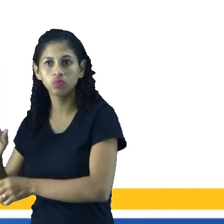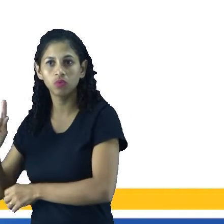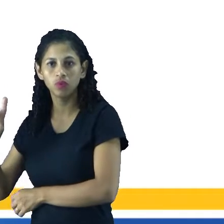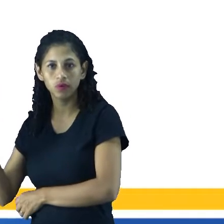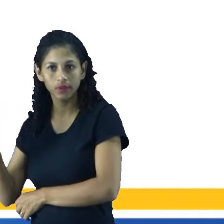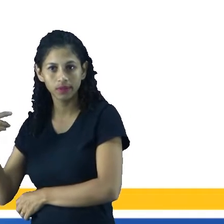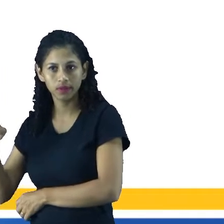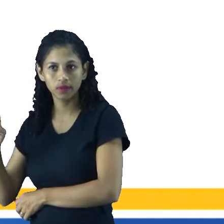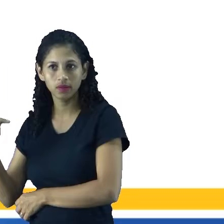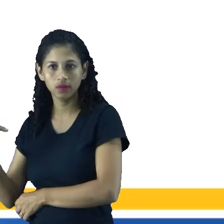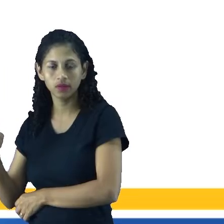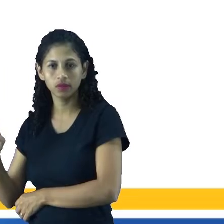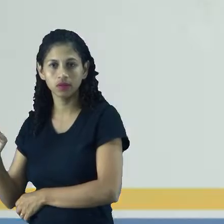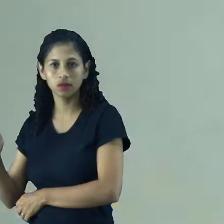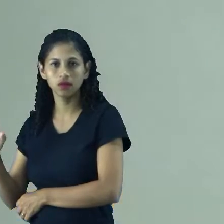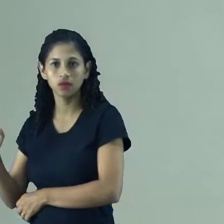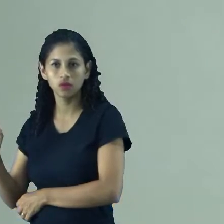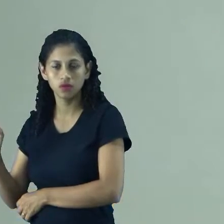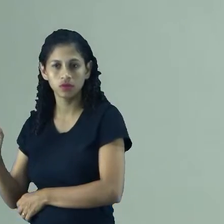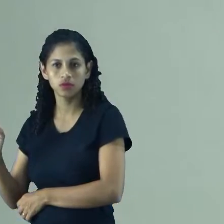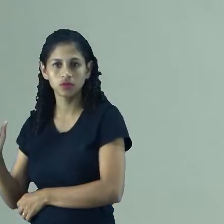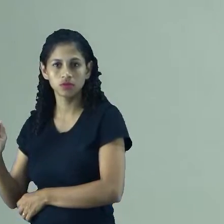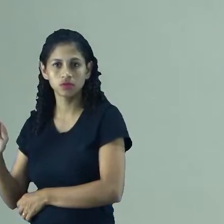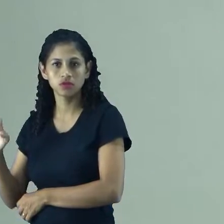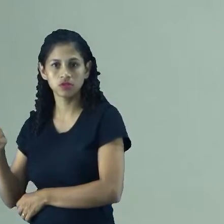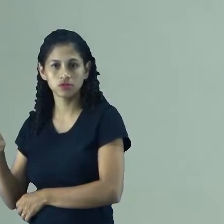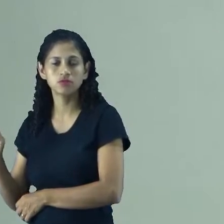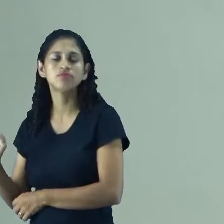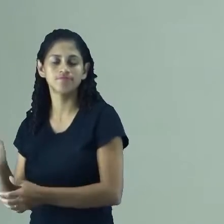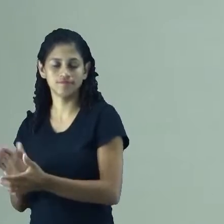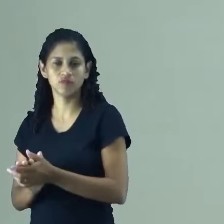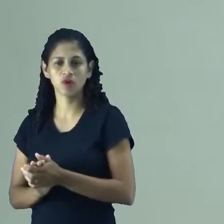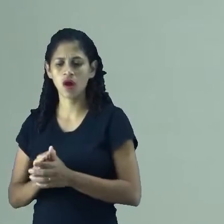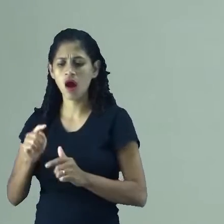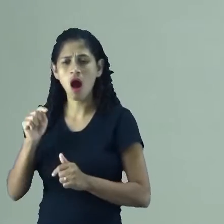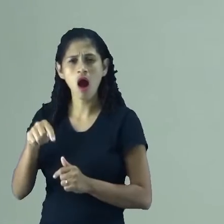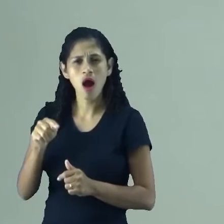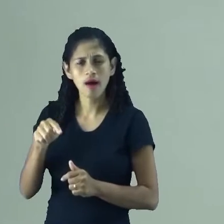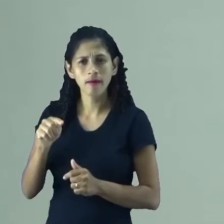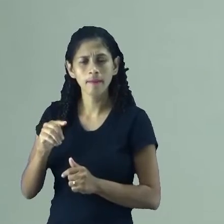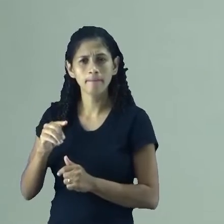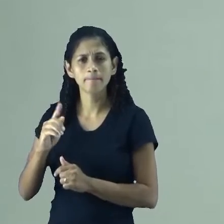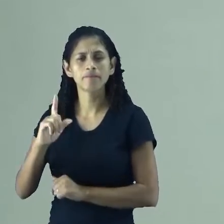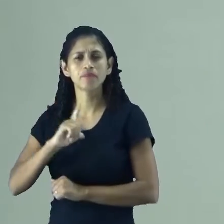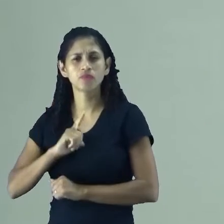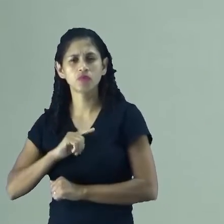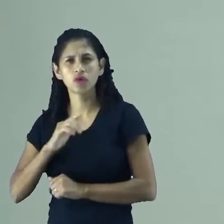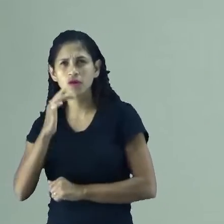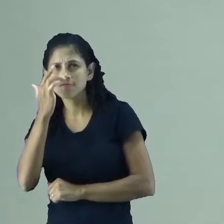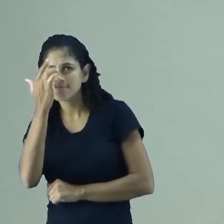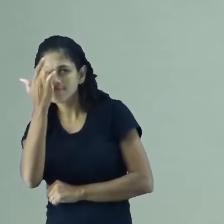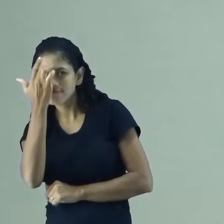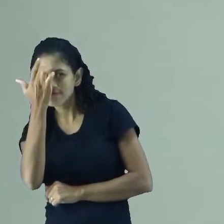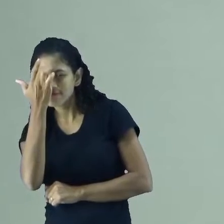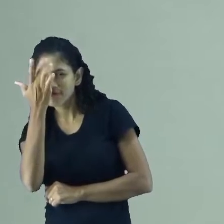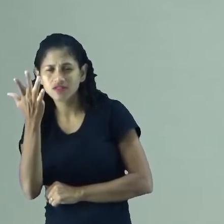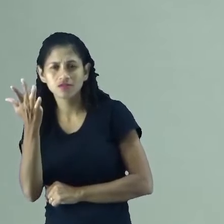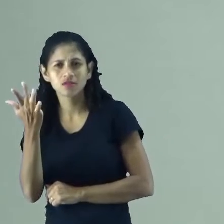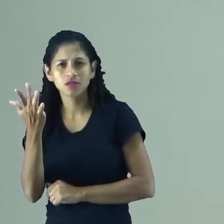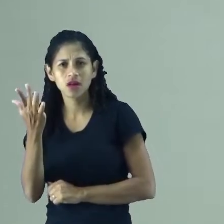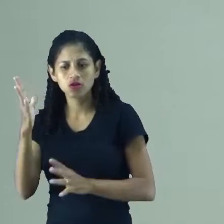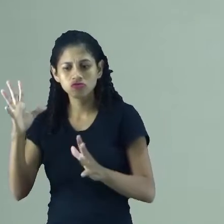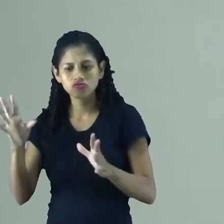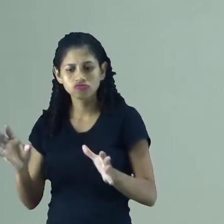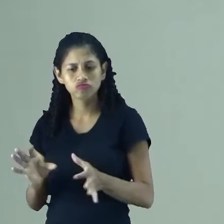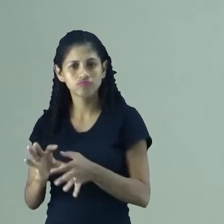resgate. Quando a gente fala de misturas homogêneas, são aquelas misturas que têm uma facilidade de se ligar uma à outra. Você